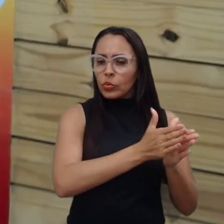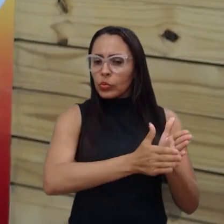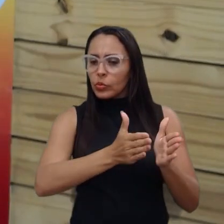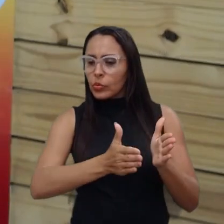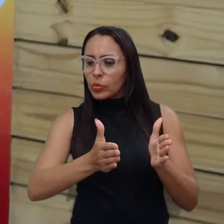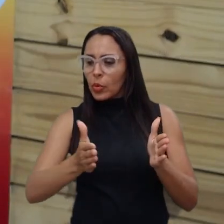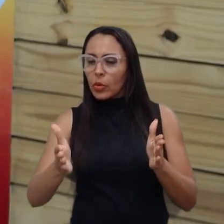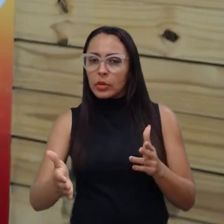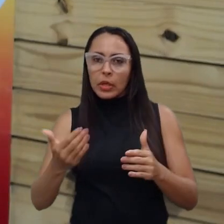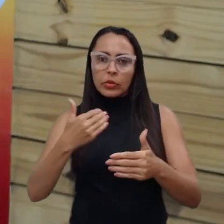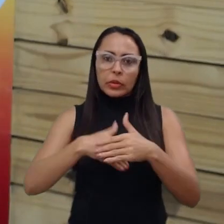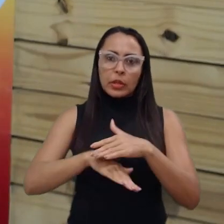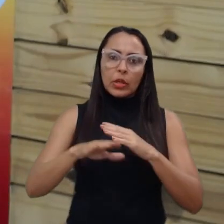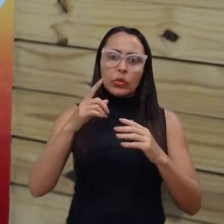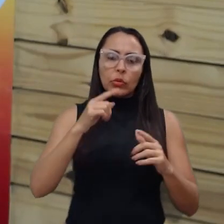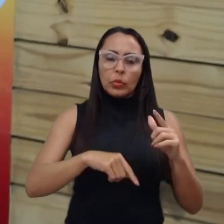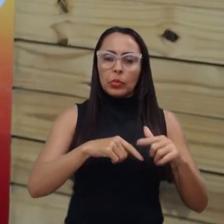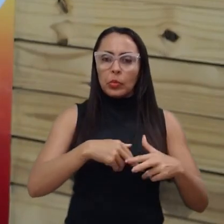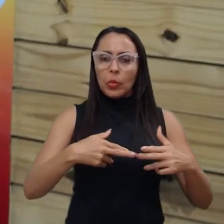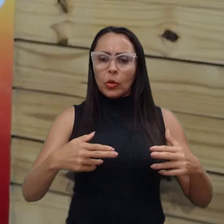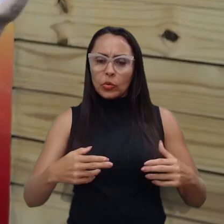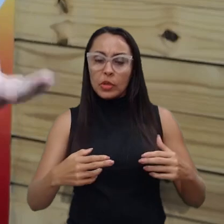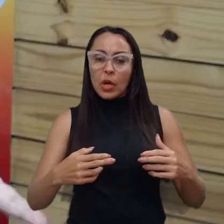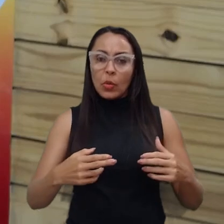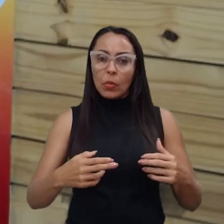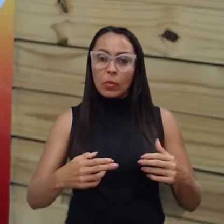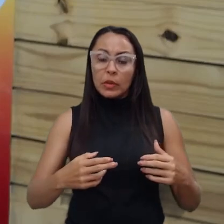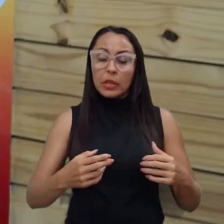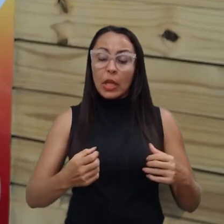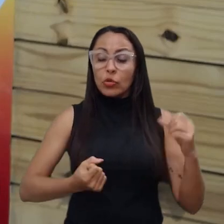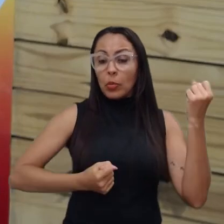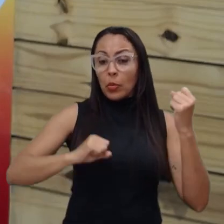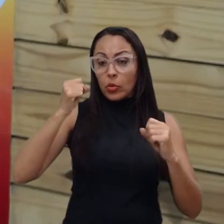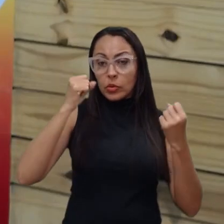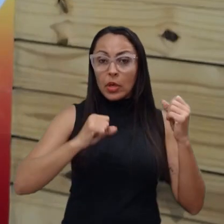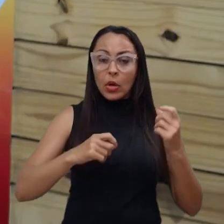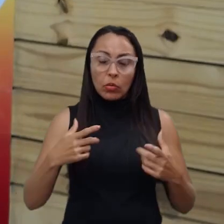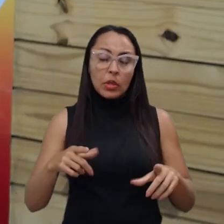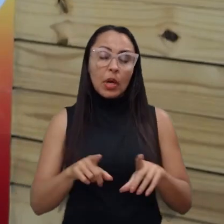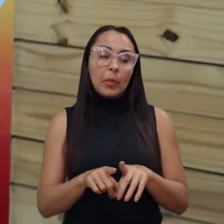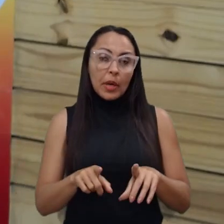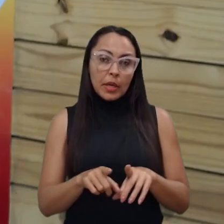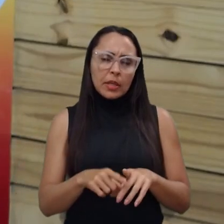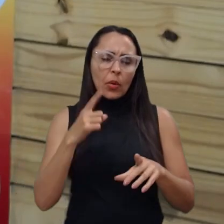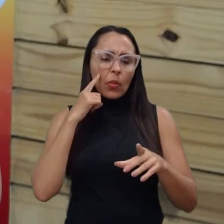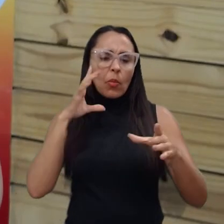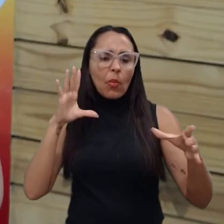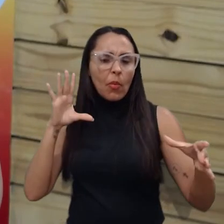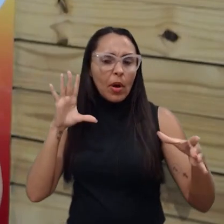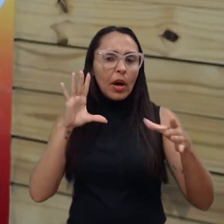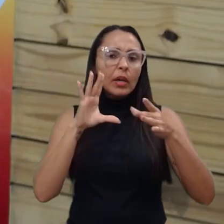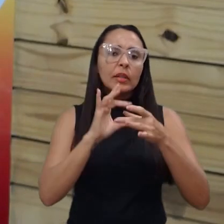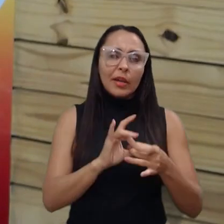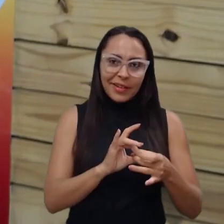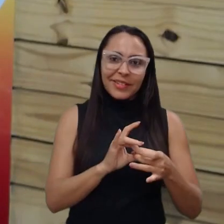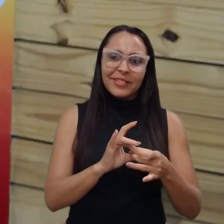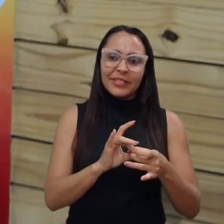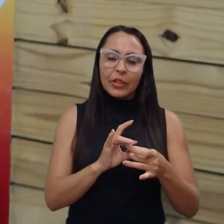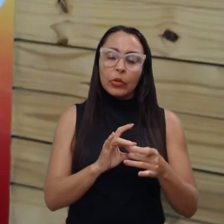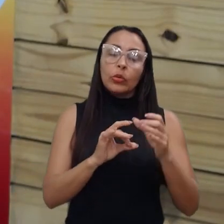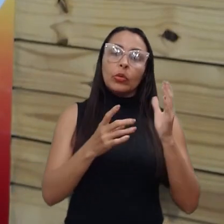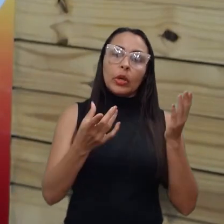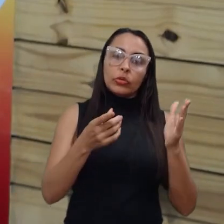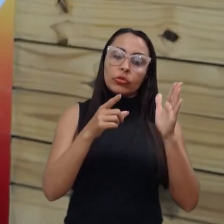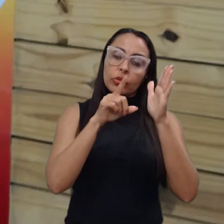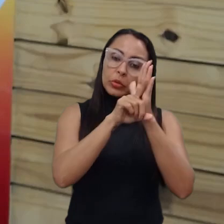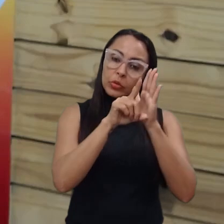dentro da sua produção, da sua gestão, são alinhados com os